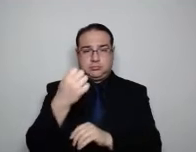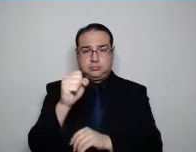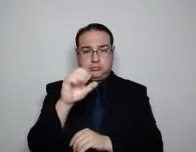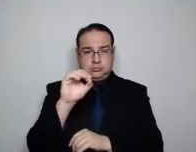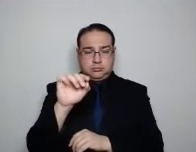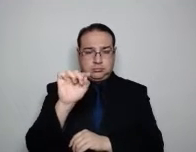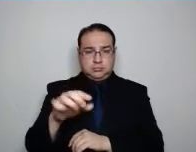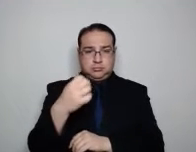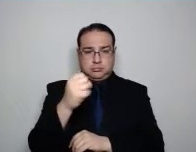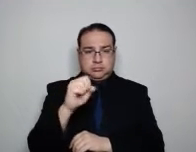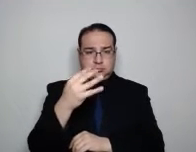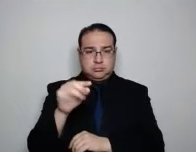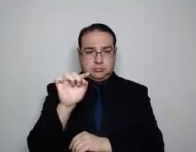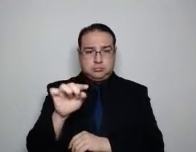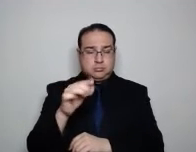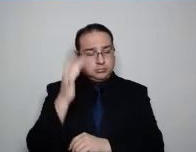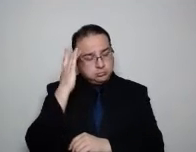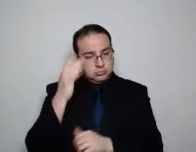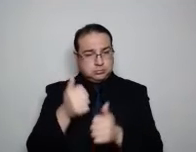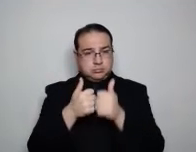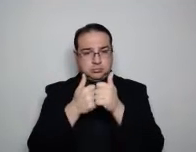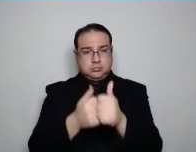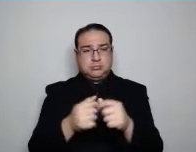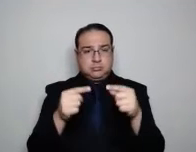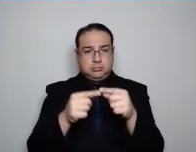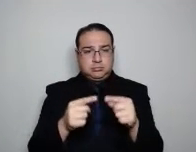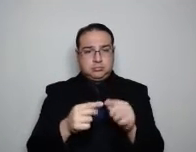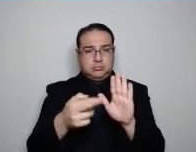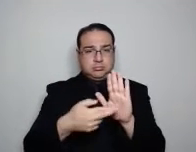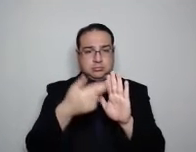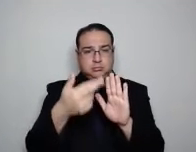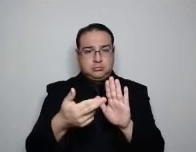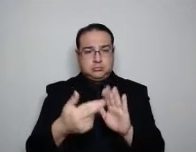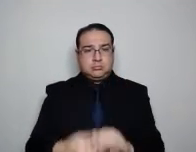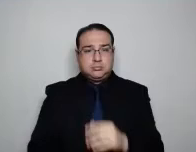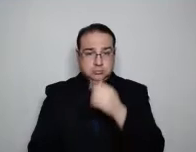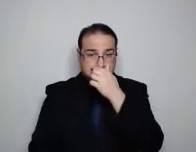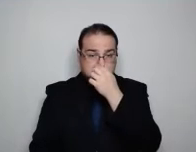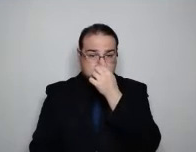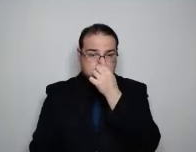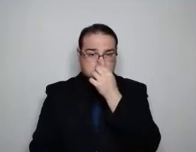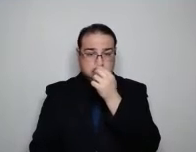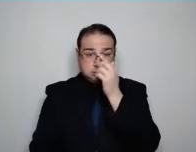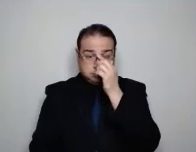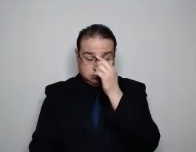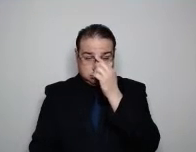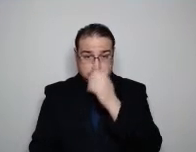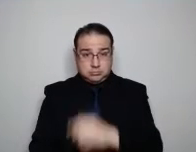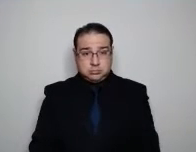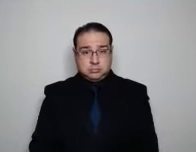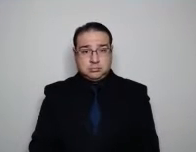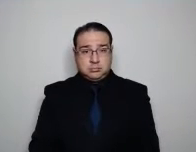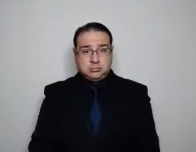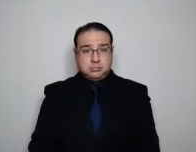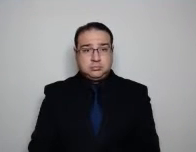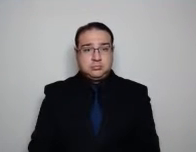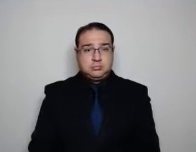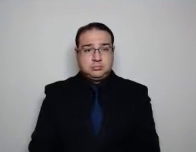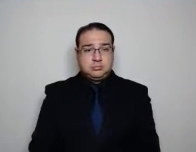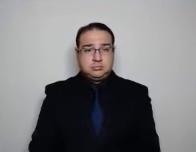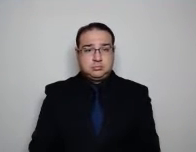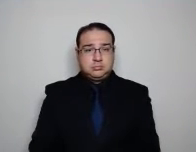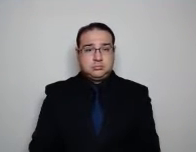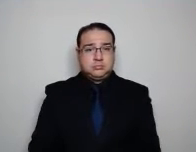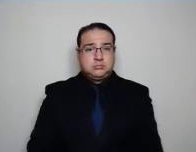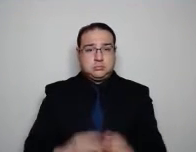mil, eu acompanho aí a posição do relator. O resultado é o seguinte, a Câmara, a unanimidade,